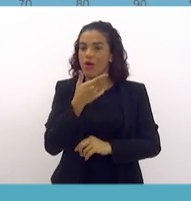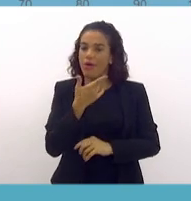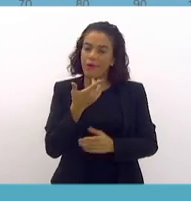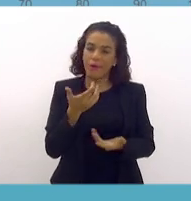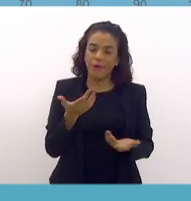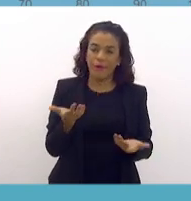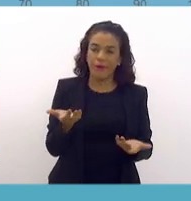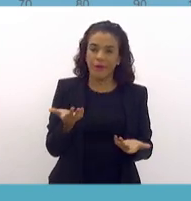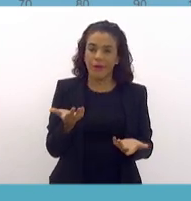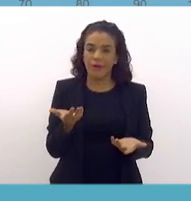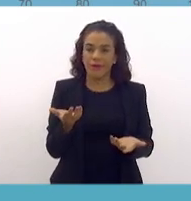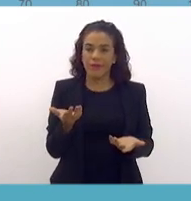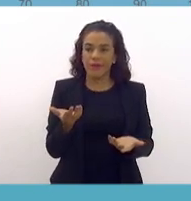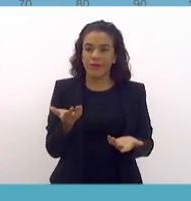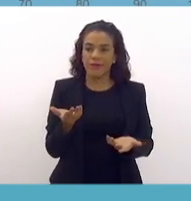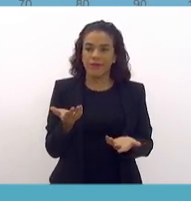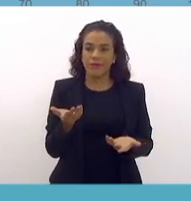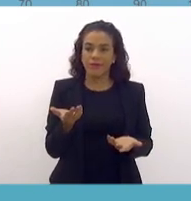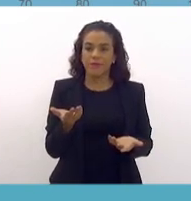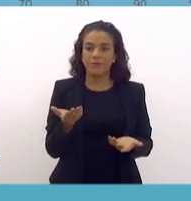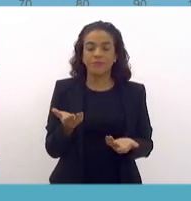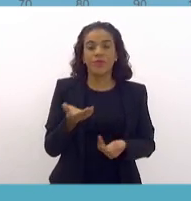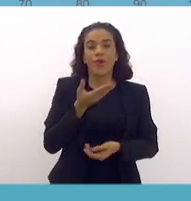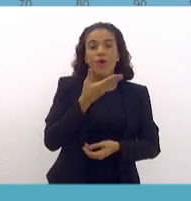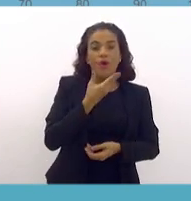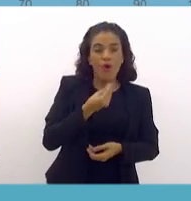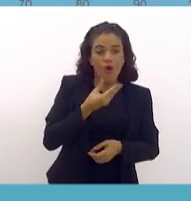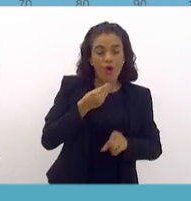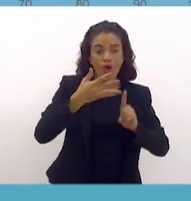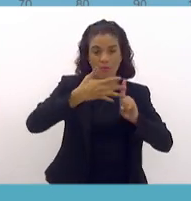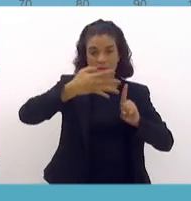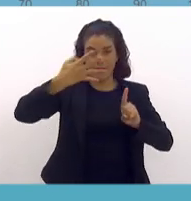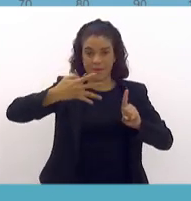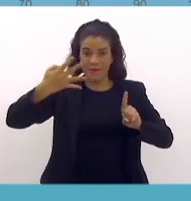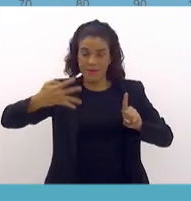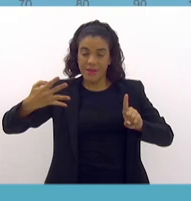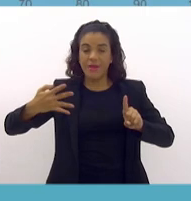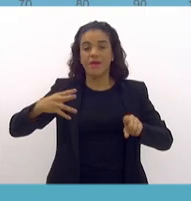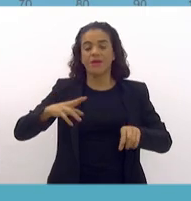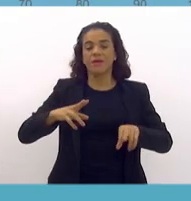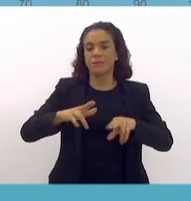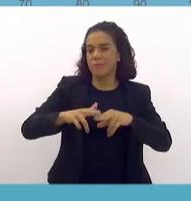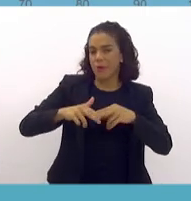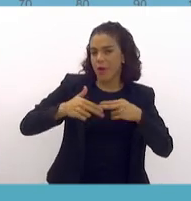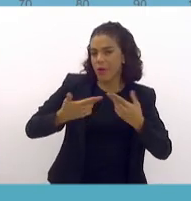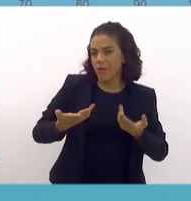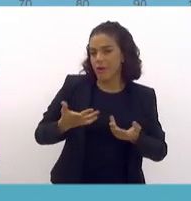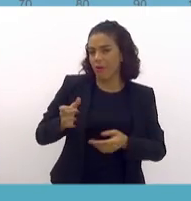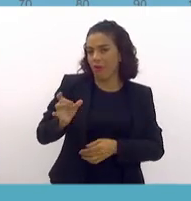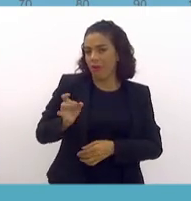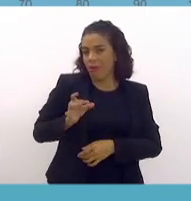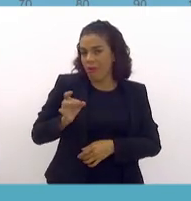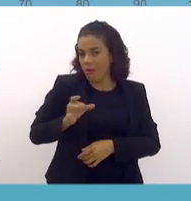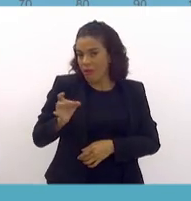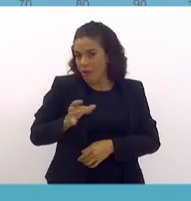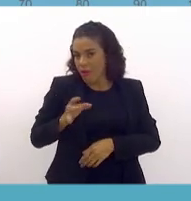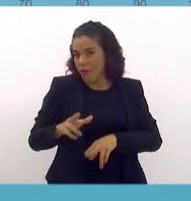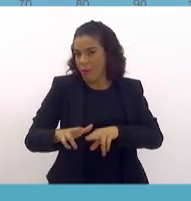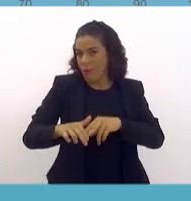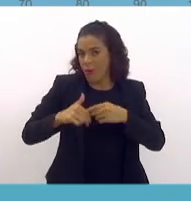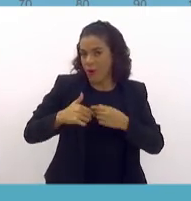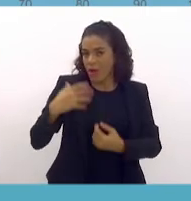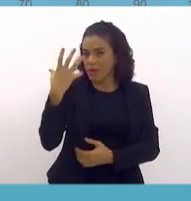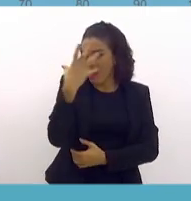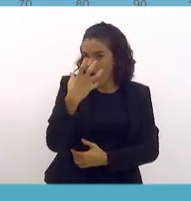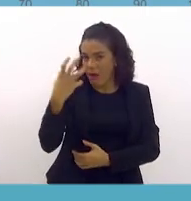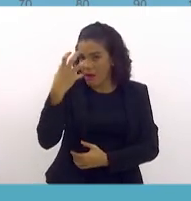recorte de serem homens LGBT, que por alguma razão temem, né, que sua orientação